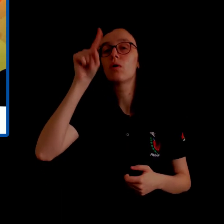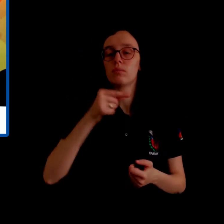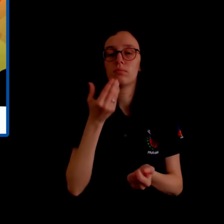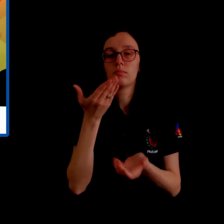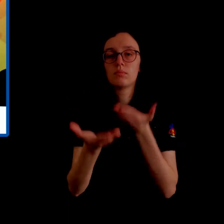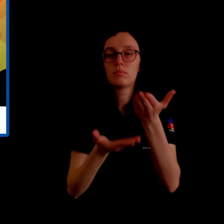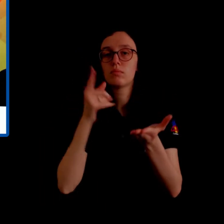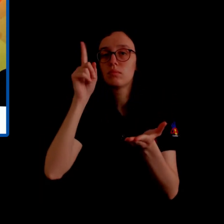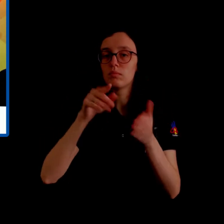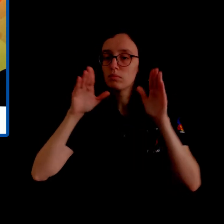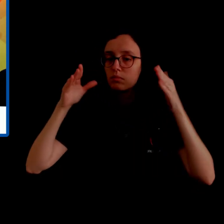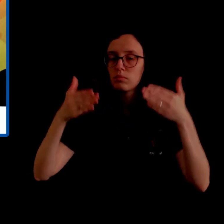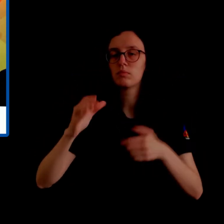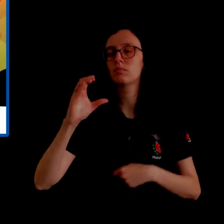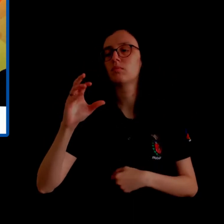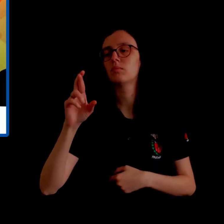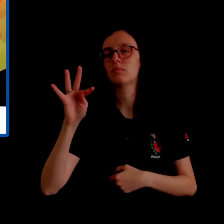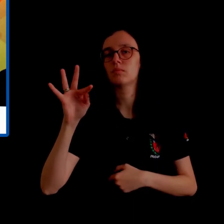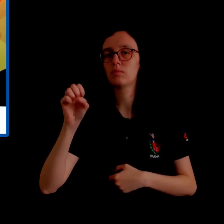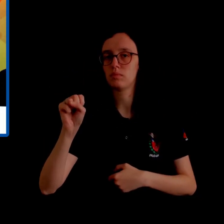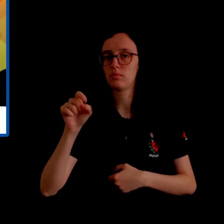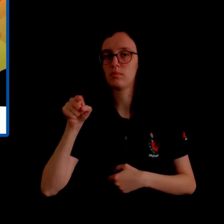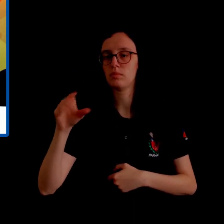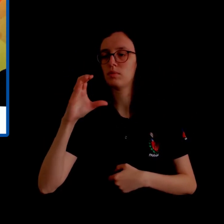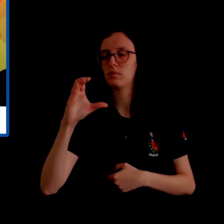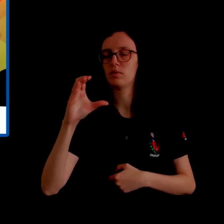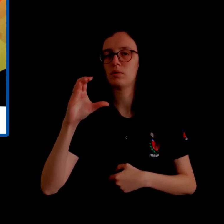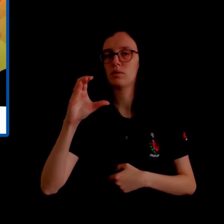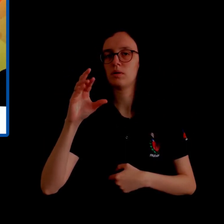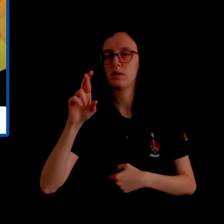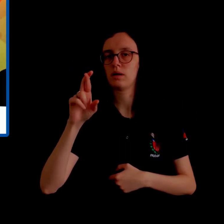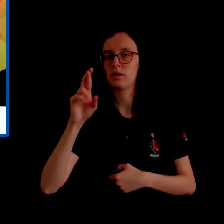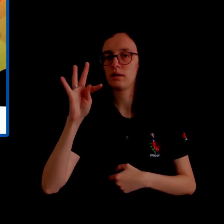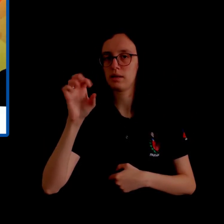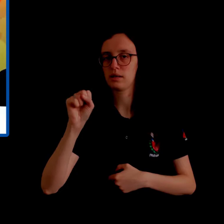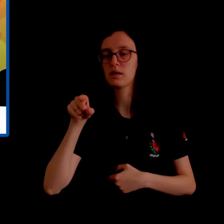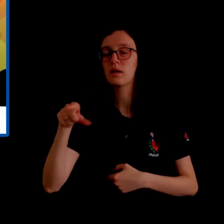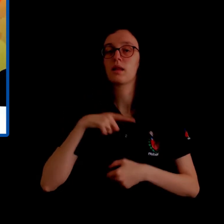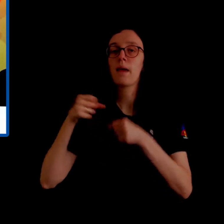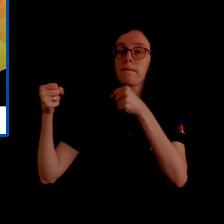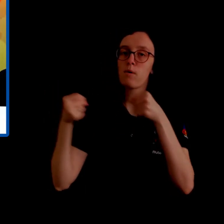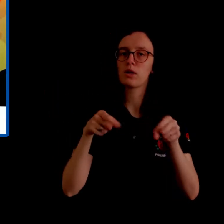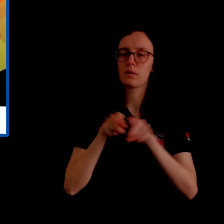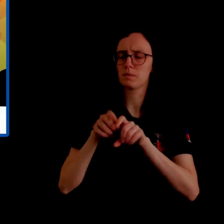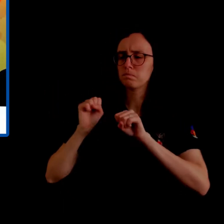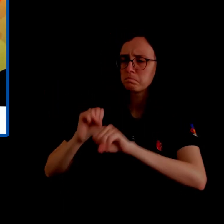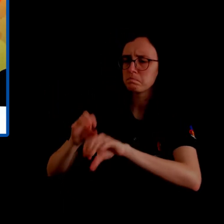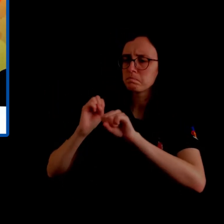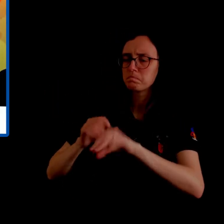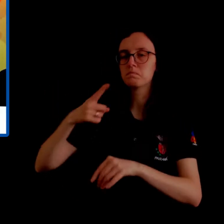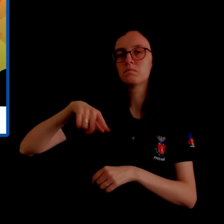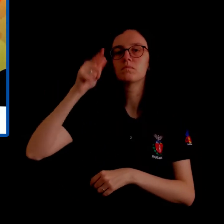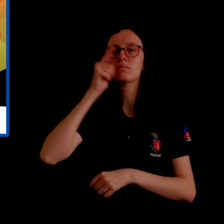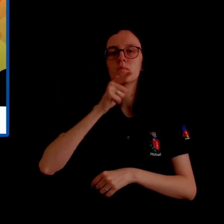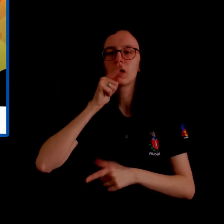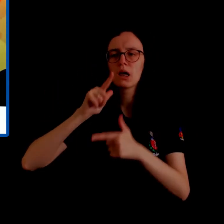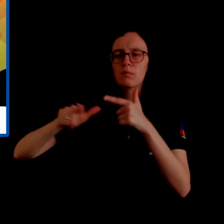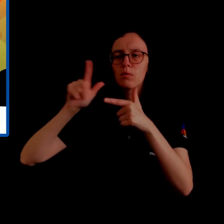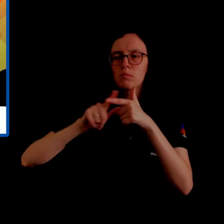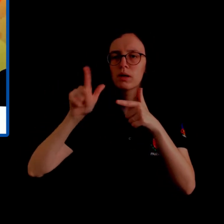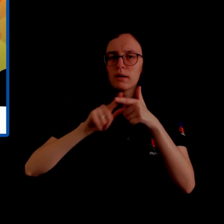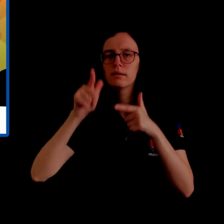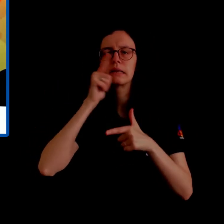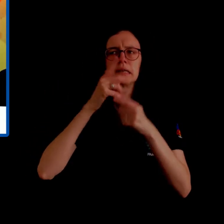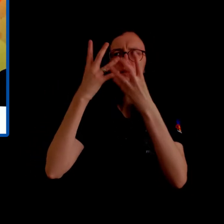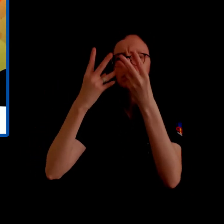com a CRTS, tá? E as CRTS agora, elas têm poder e foram treinados para dar vazão nos problemas, tá? Eles